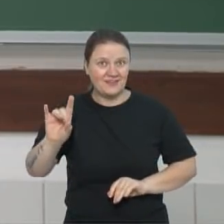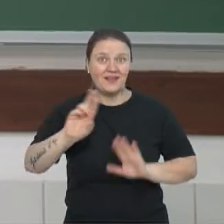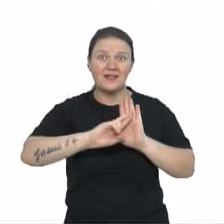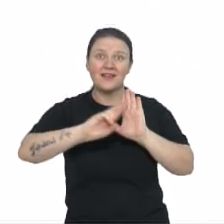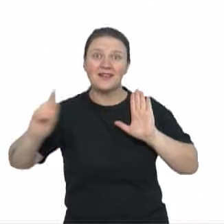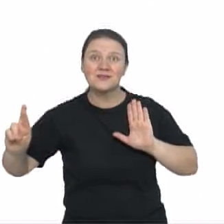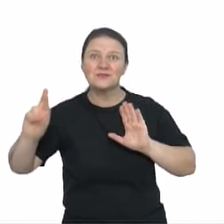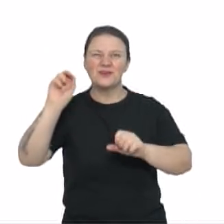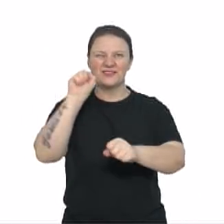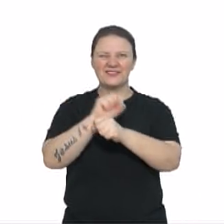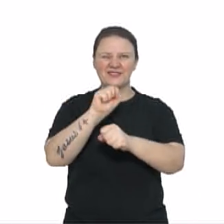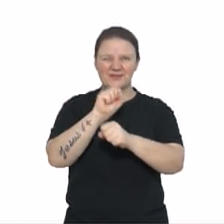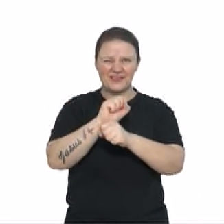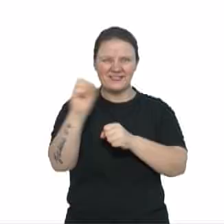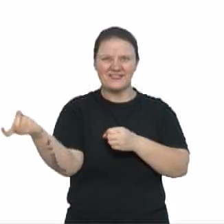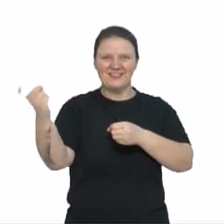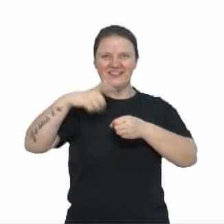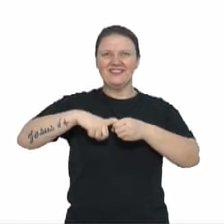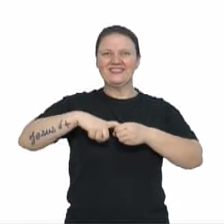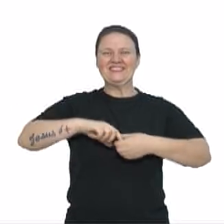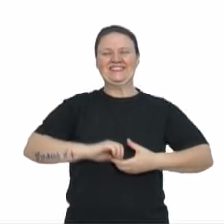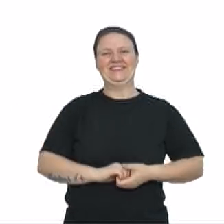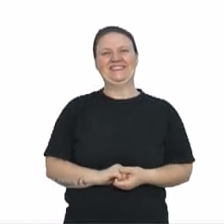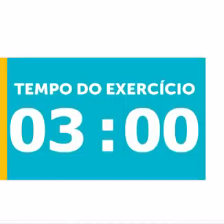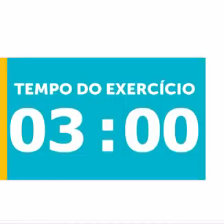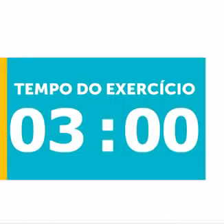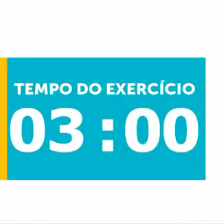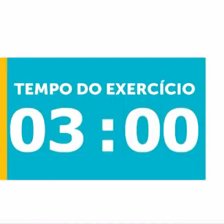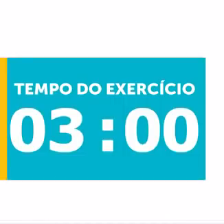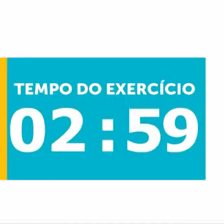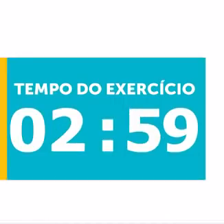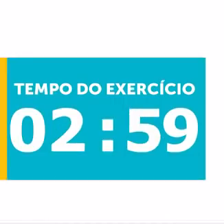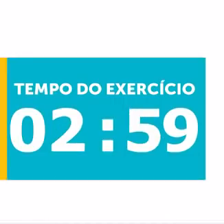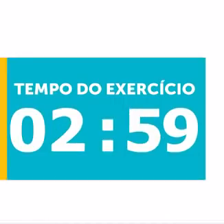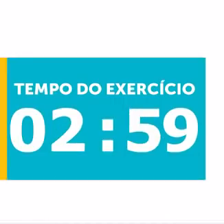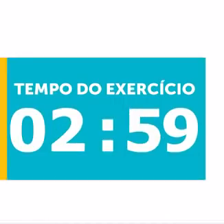com vocês. Responde aí.